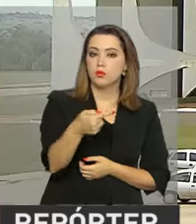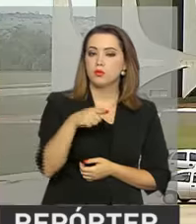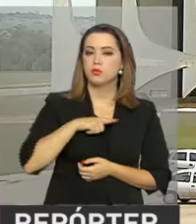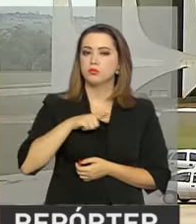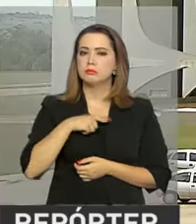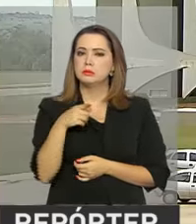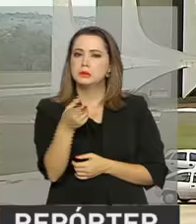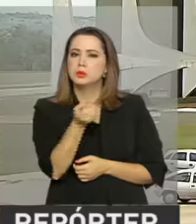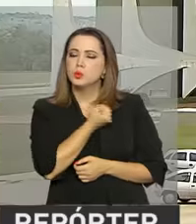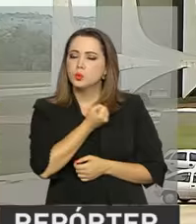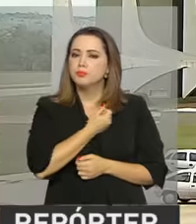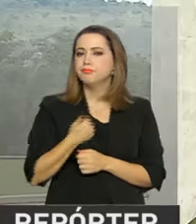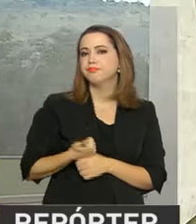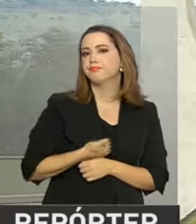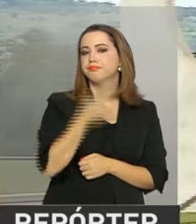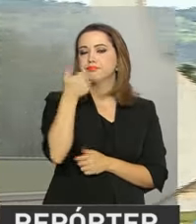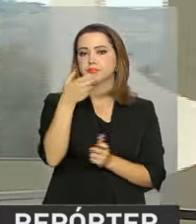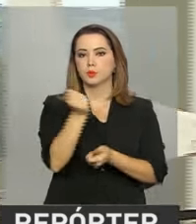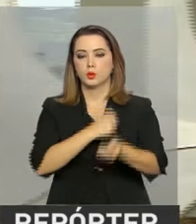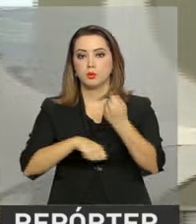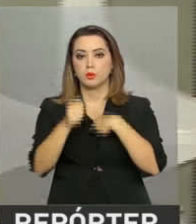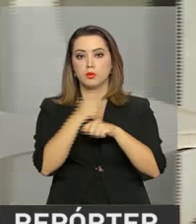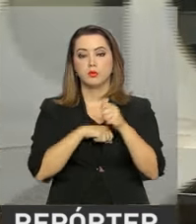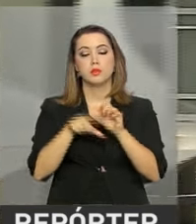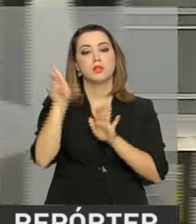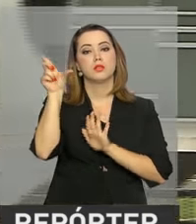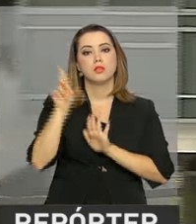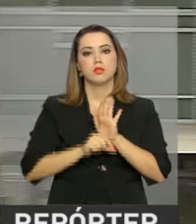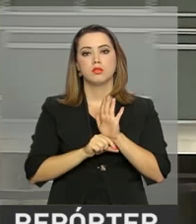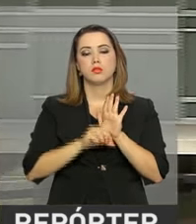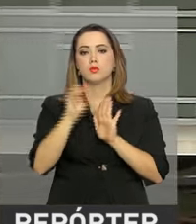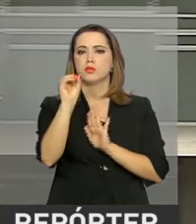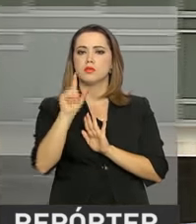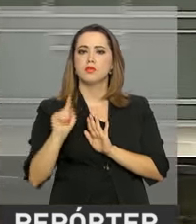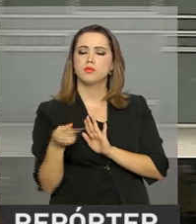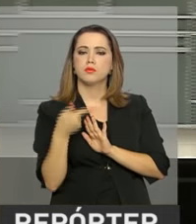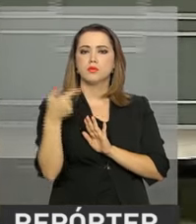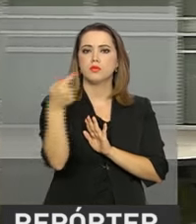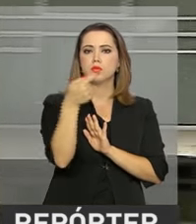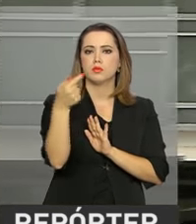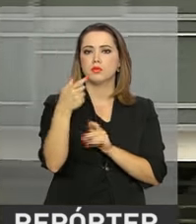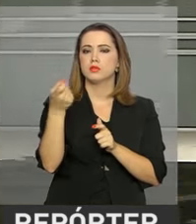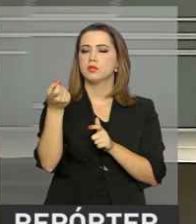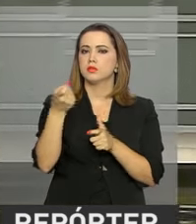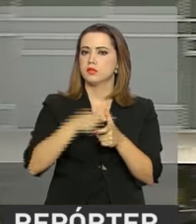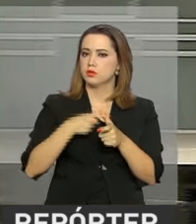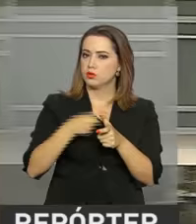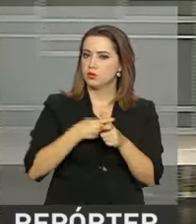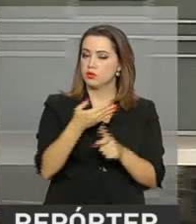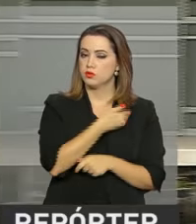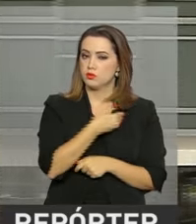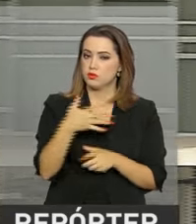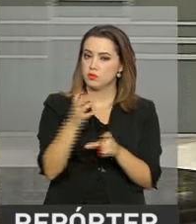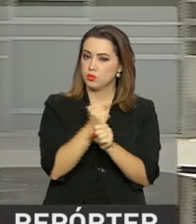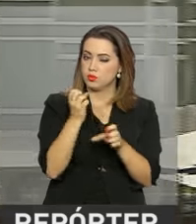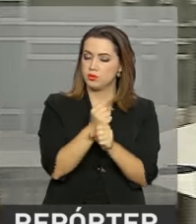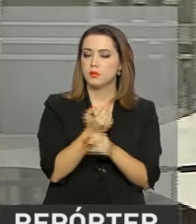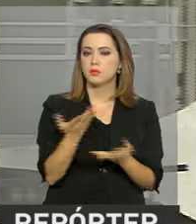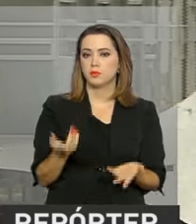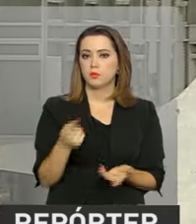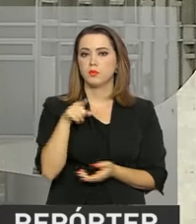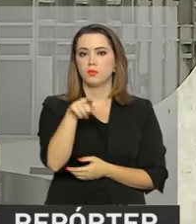índices melhores para a economia como uma redução de 0,7 no déficit das contas públicas em relação a este